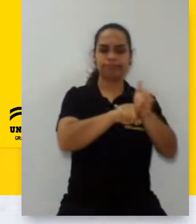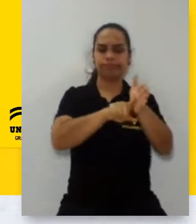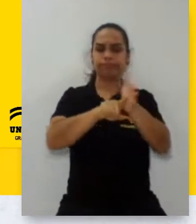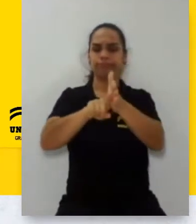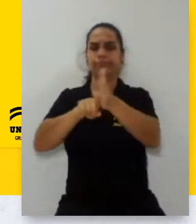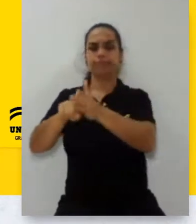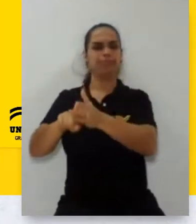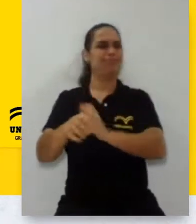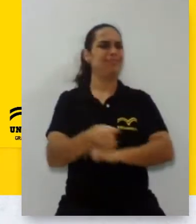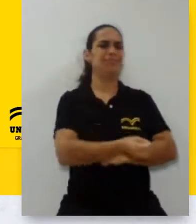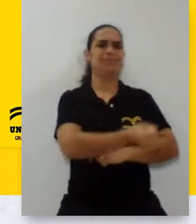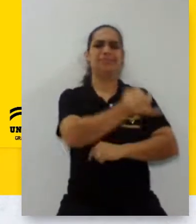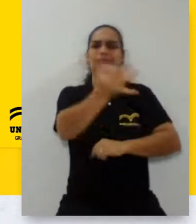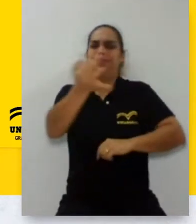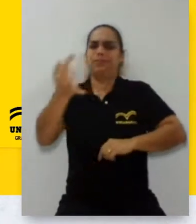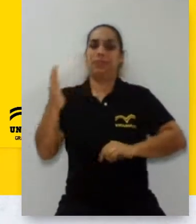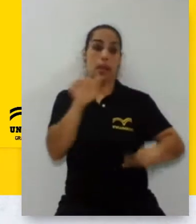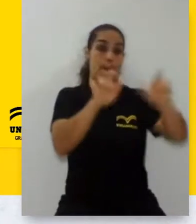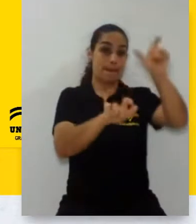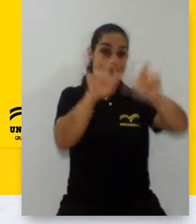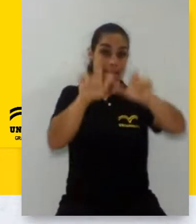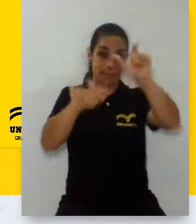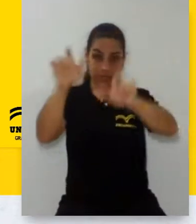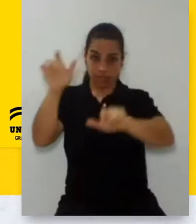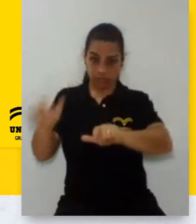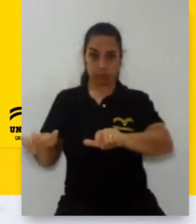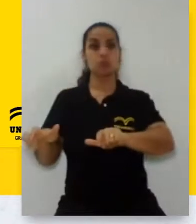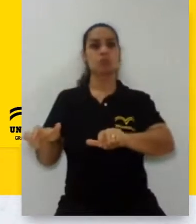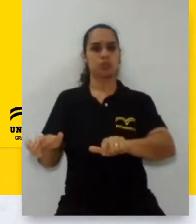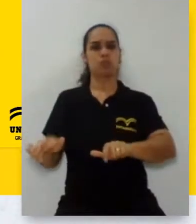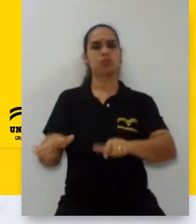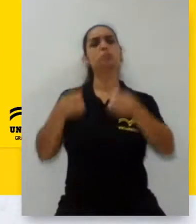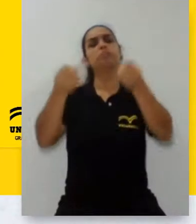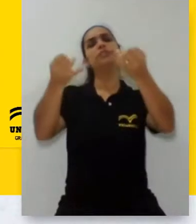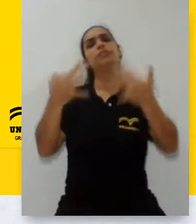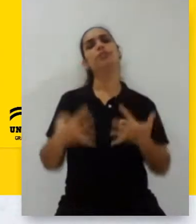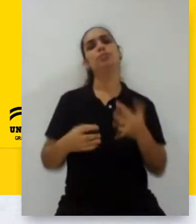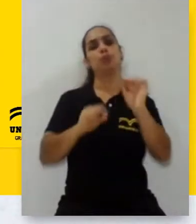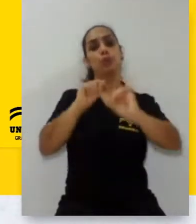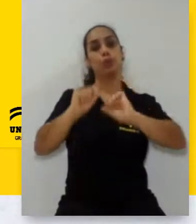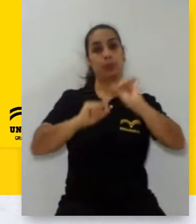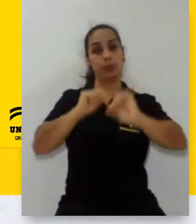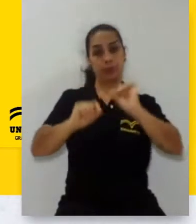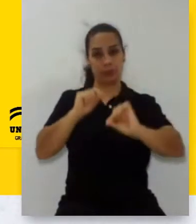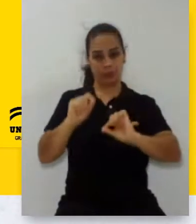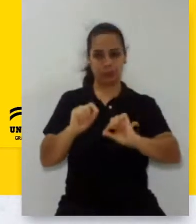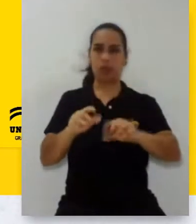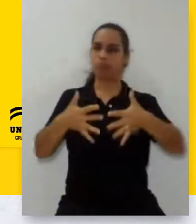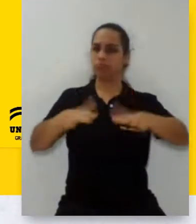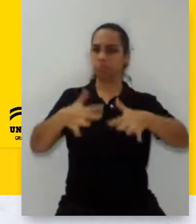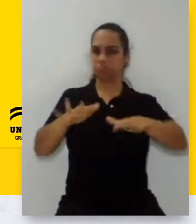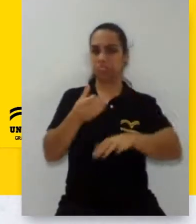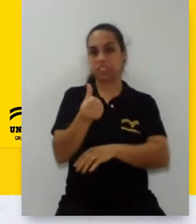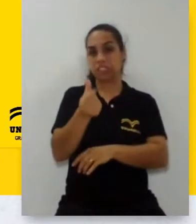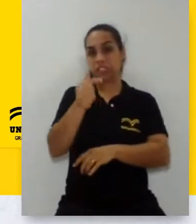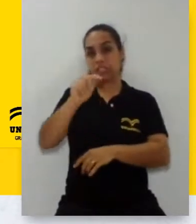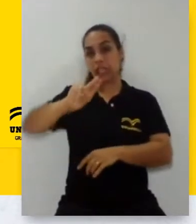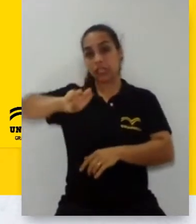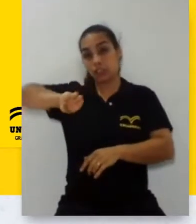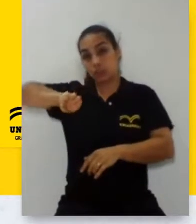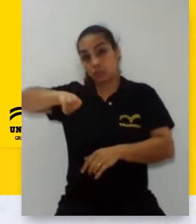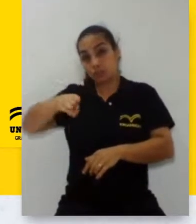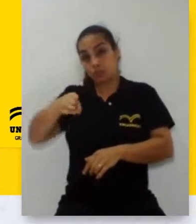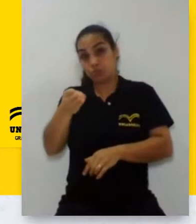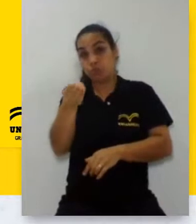e colocou que, naquele ano, por volta de 67 milhões de pessoas estavam sedentárias